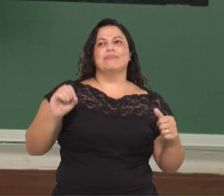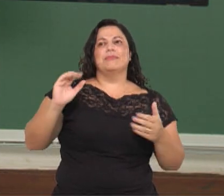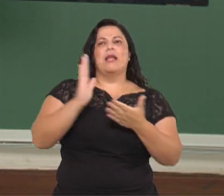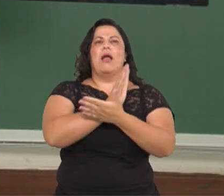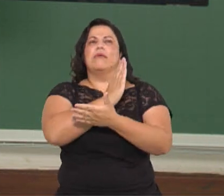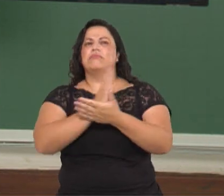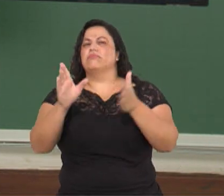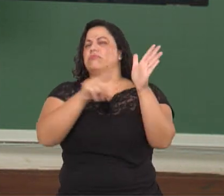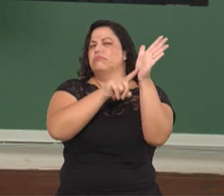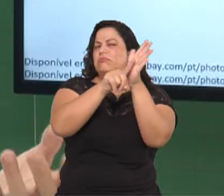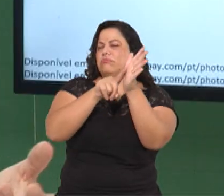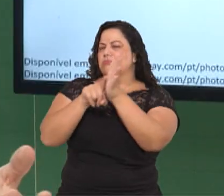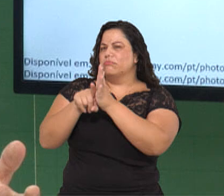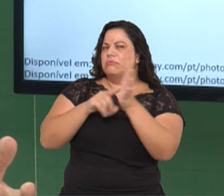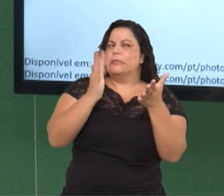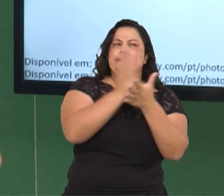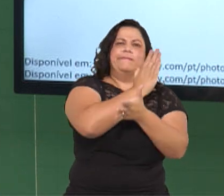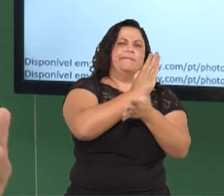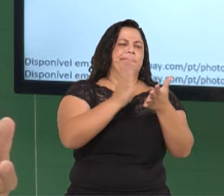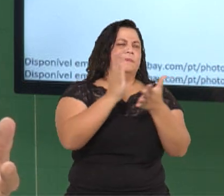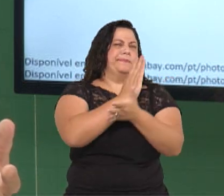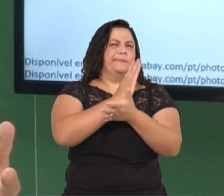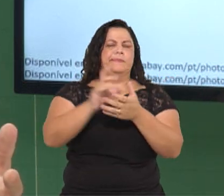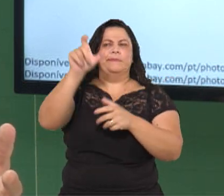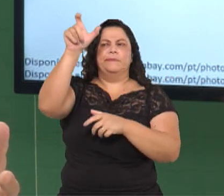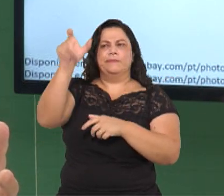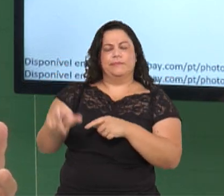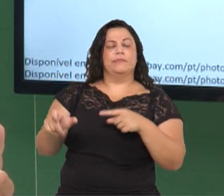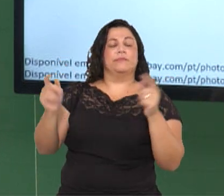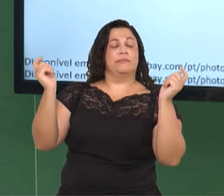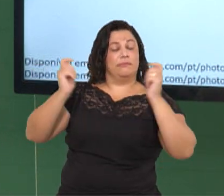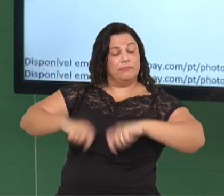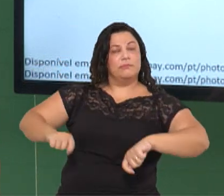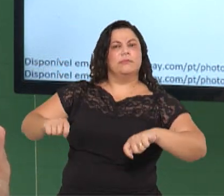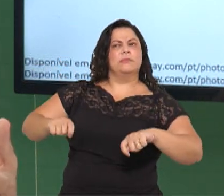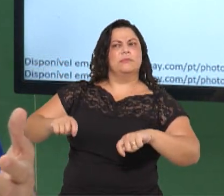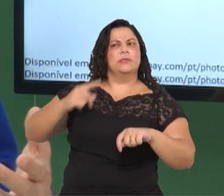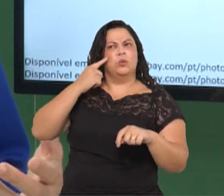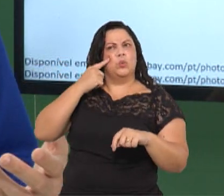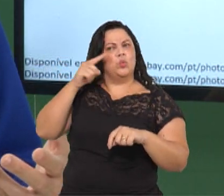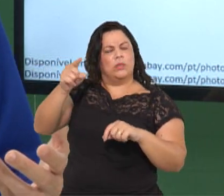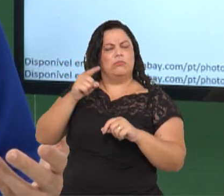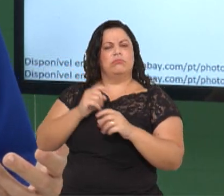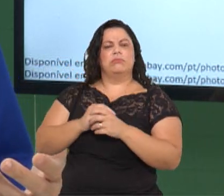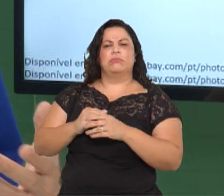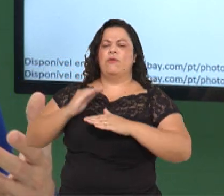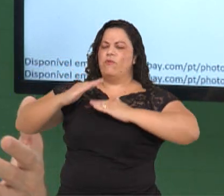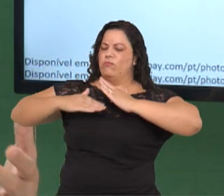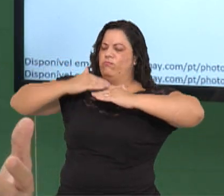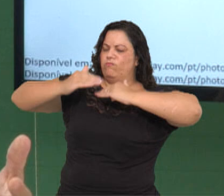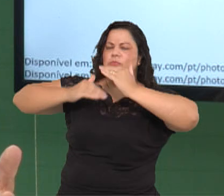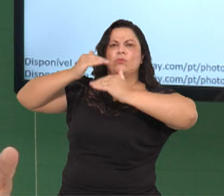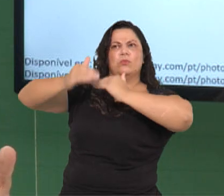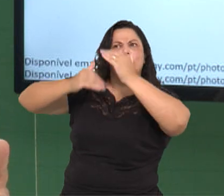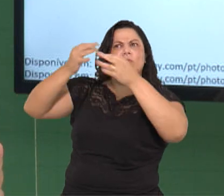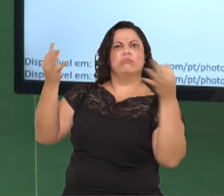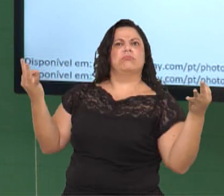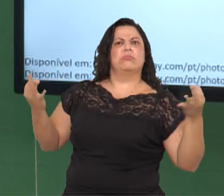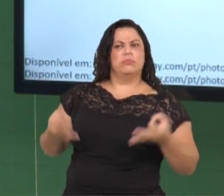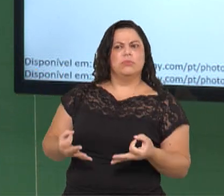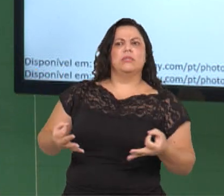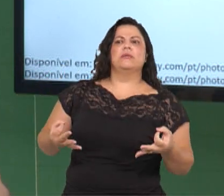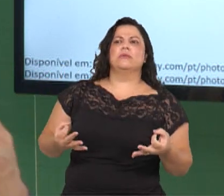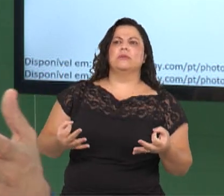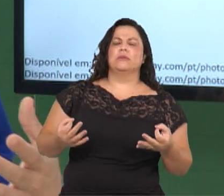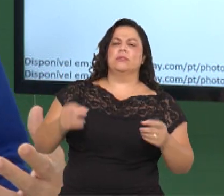algumas pessoas faziam uso dessa observação a olho nu. Mas não foi evoluindo? Com certeza, a sociedade foi